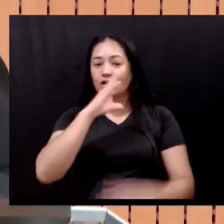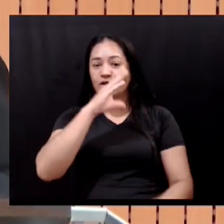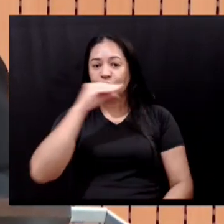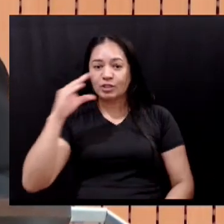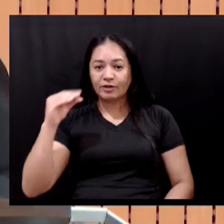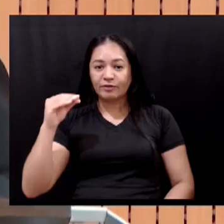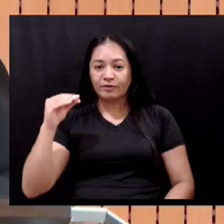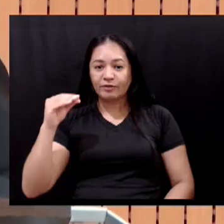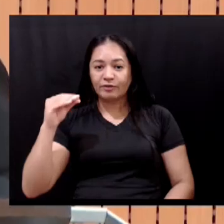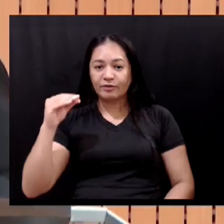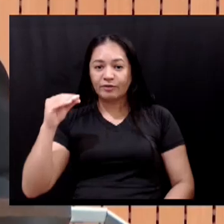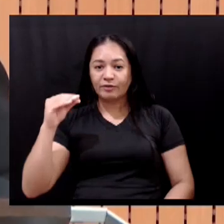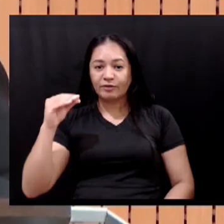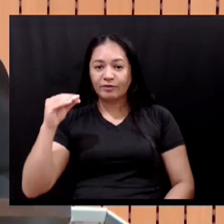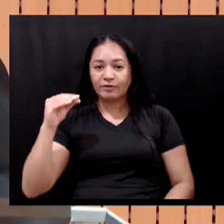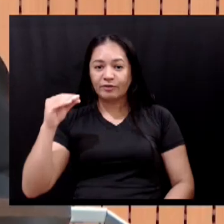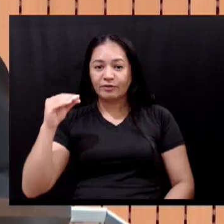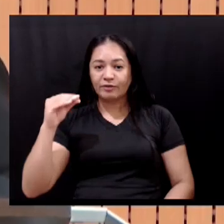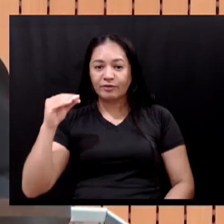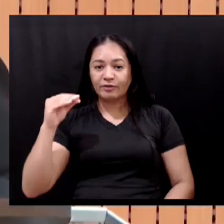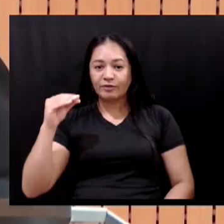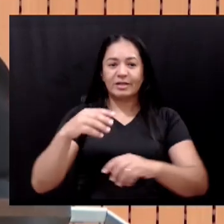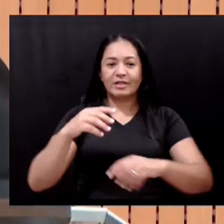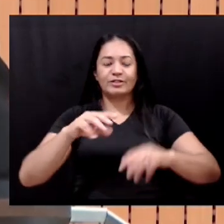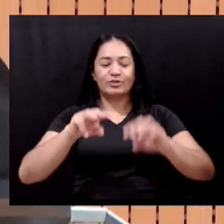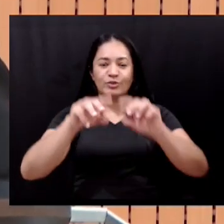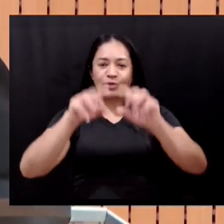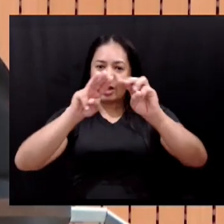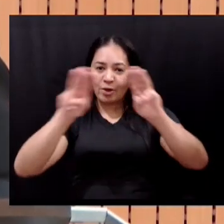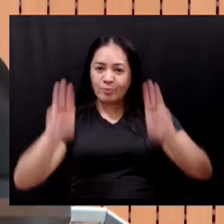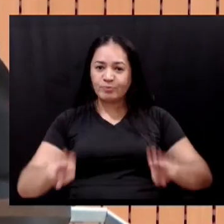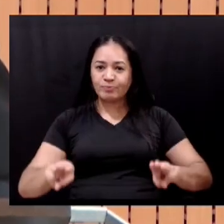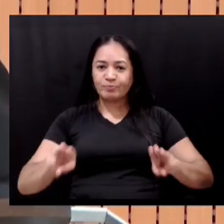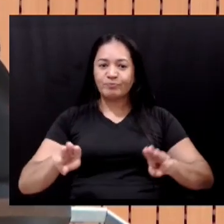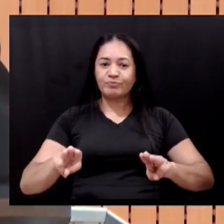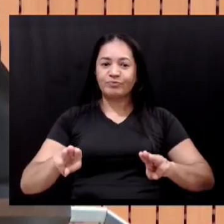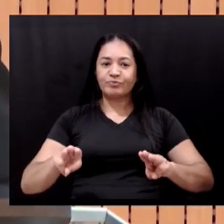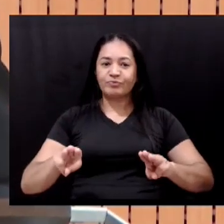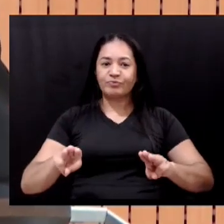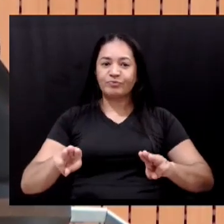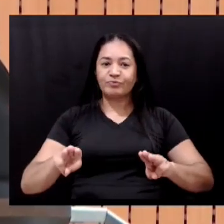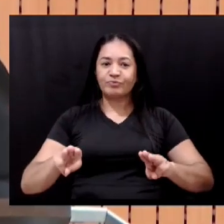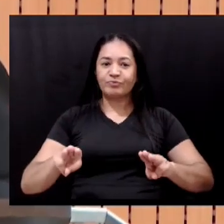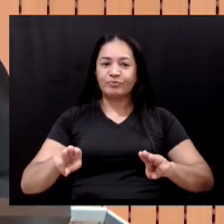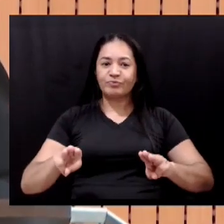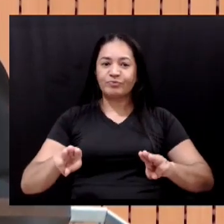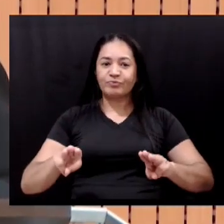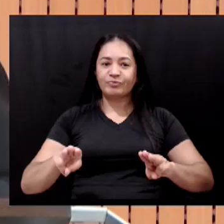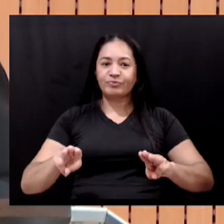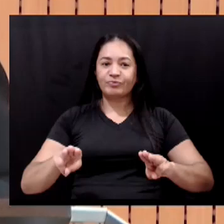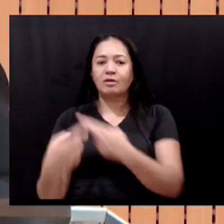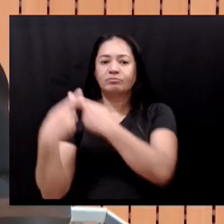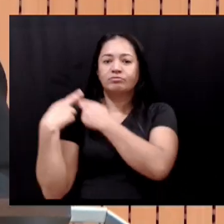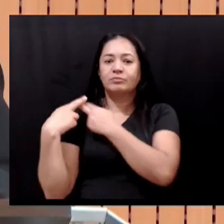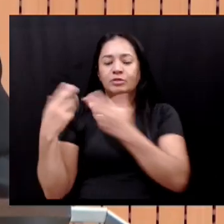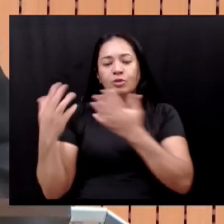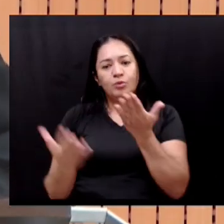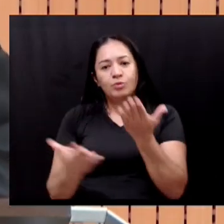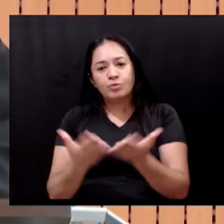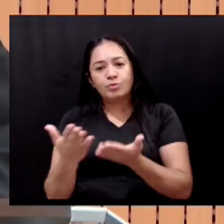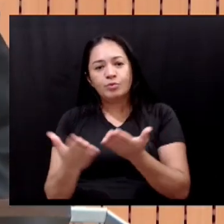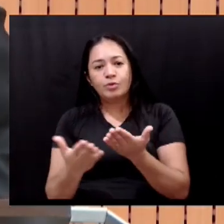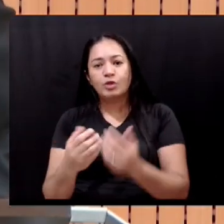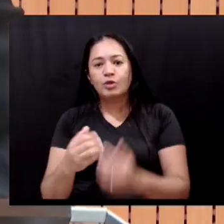universal a esse equipamento público, sendo esses profissionais que responsáveis pela preservação do maior